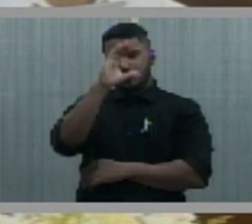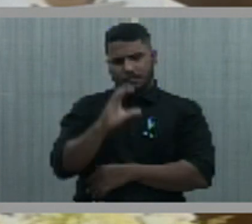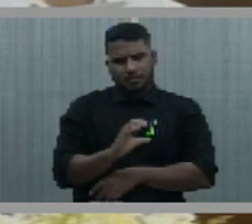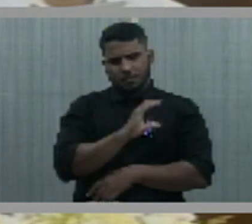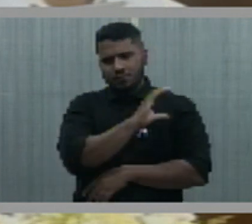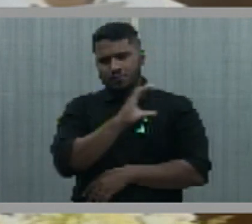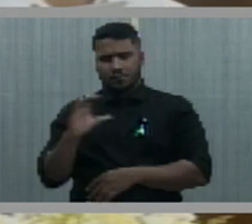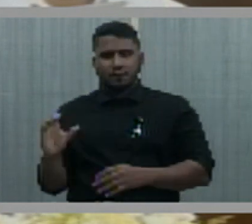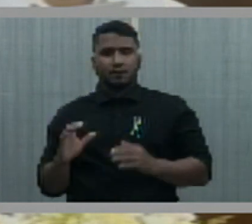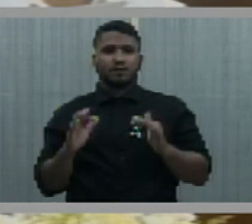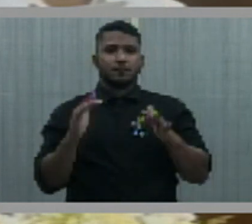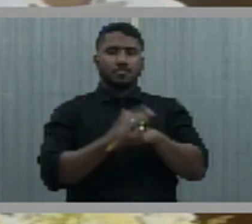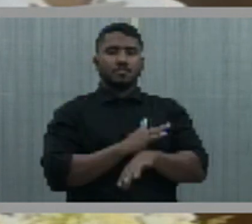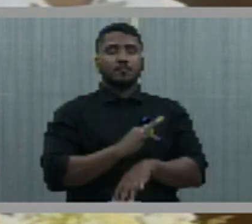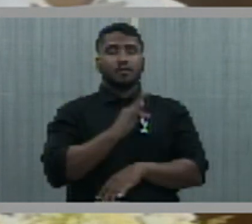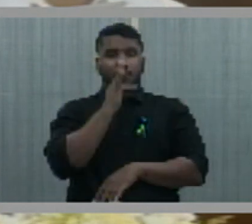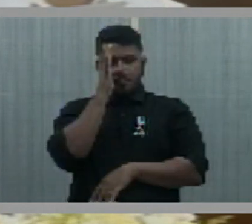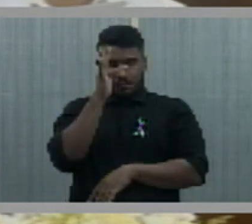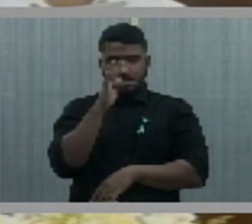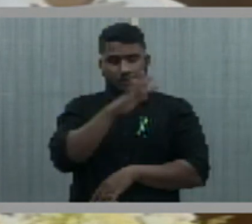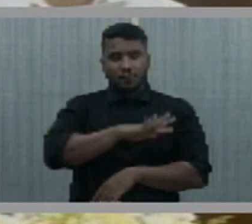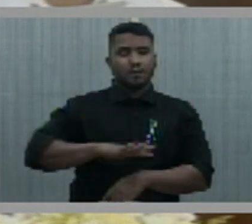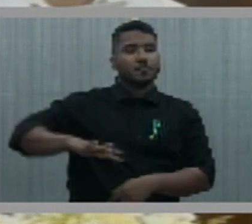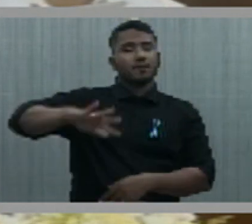de Floriano e região.